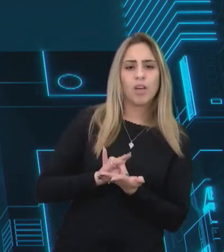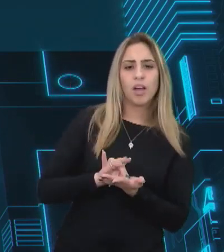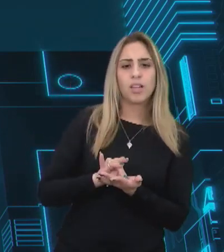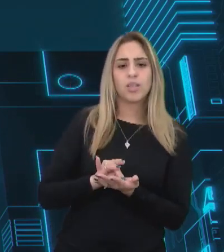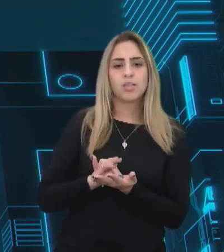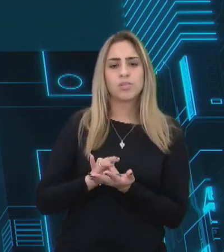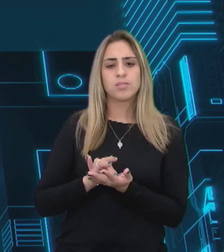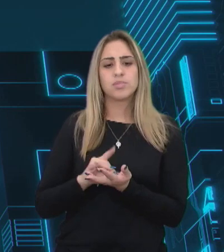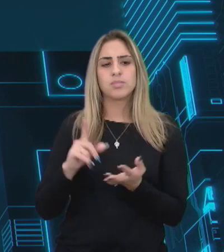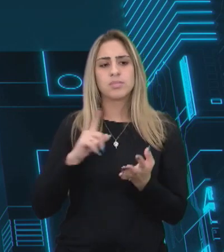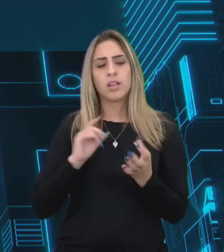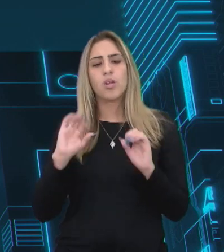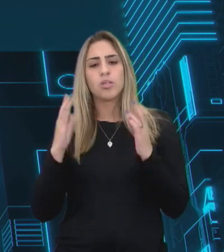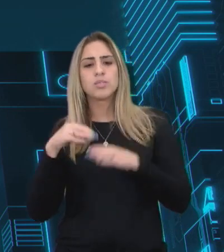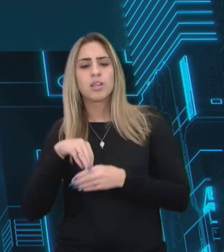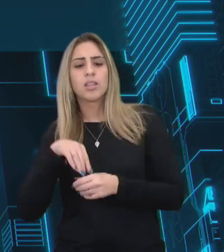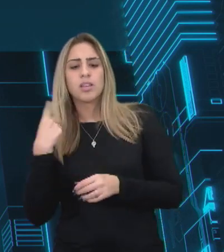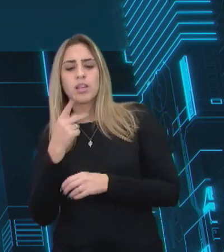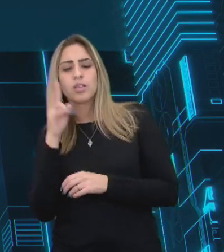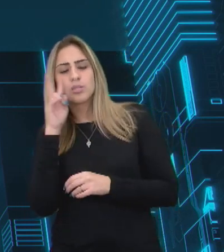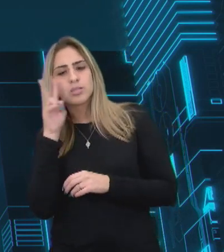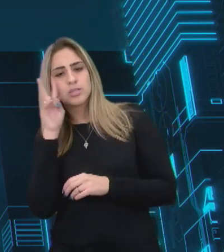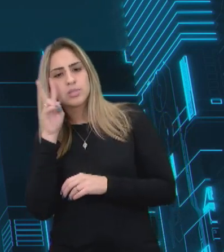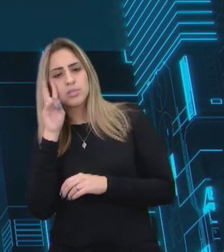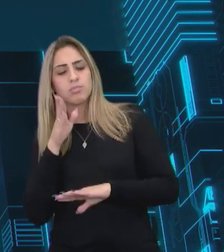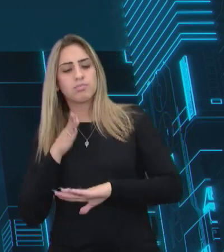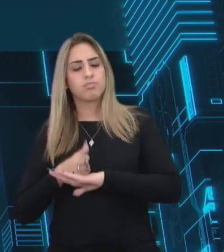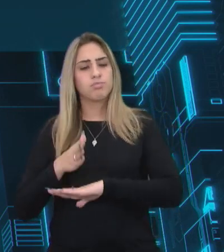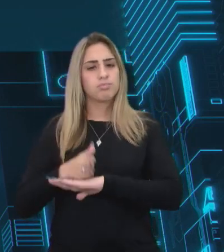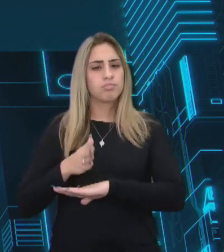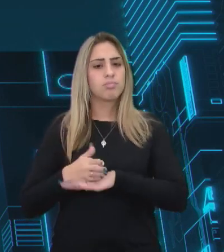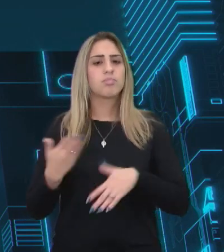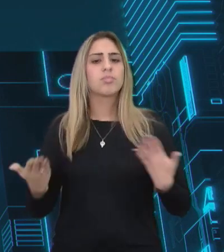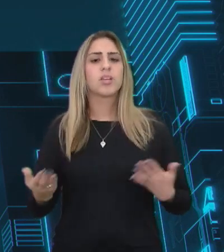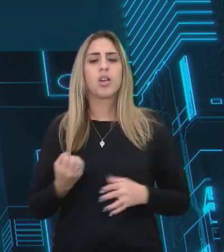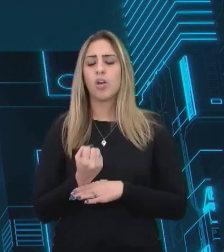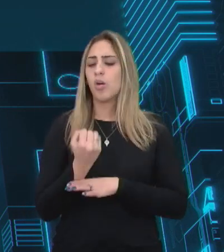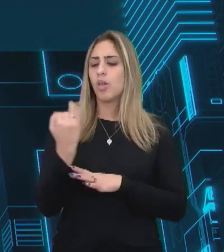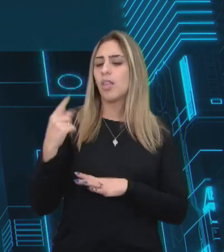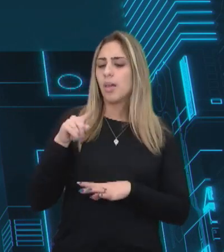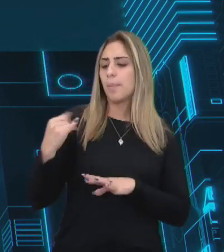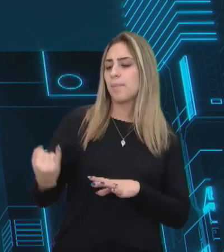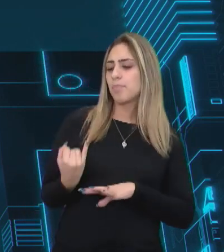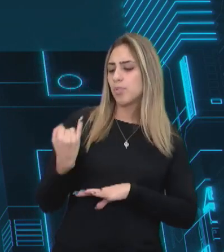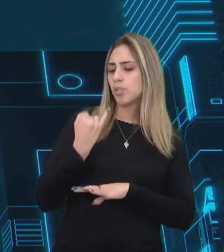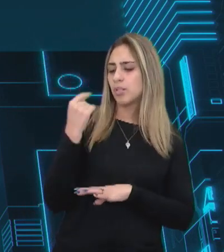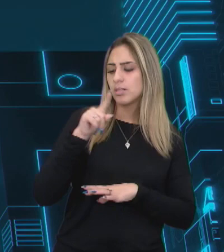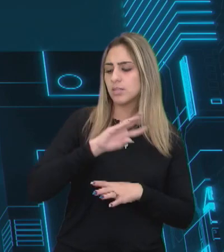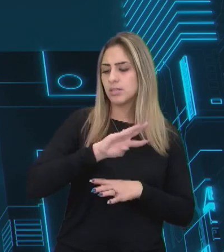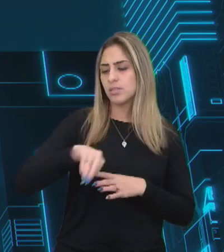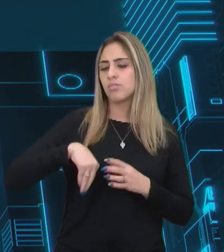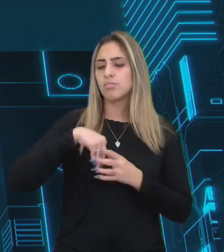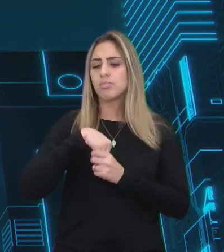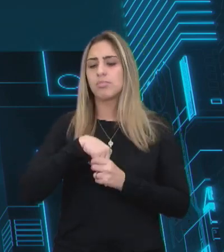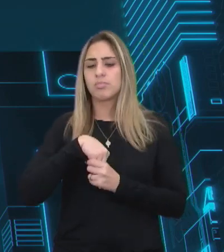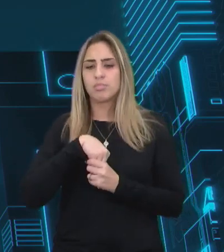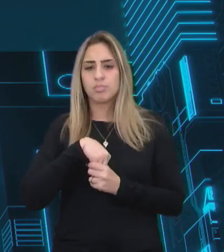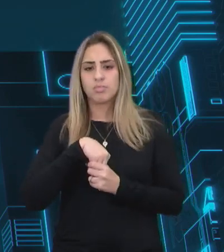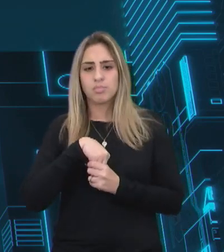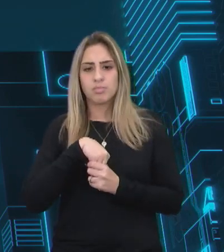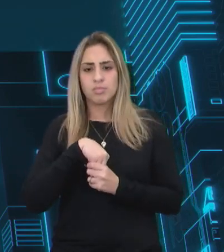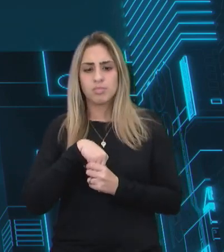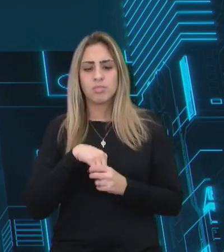Que estão acontecendo dentro da nossa história, da contemporaneidade. E o quanto é importante esses registros, né, da